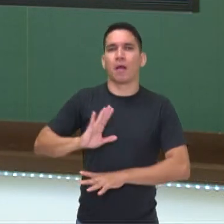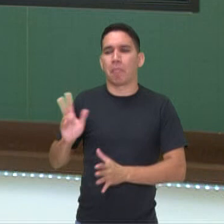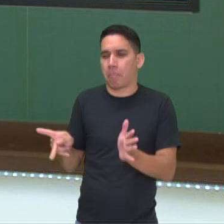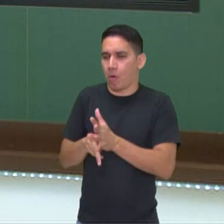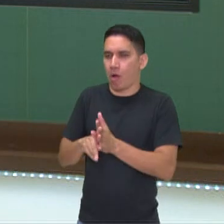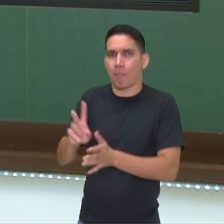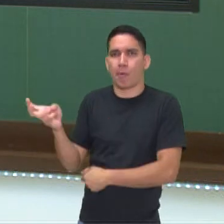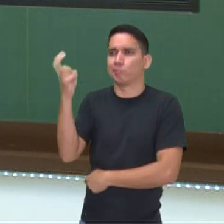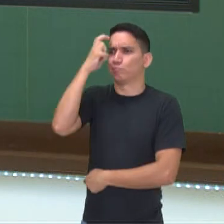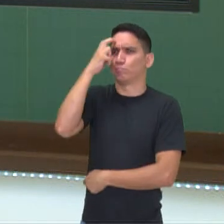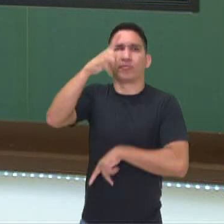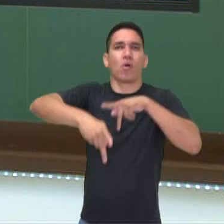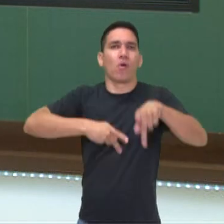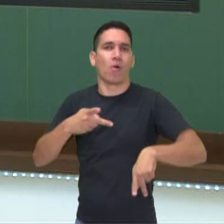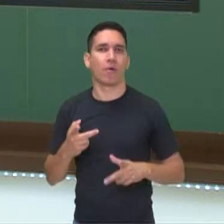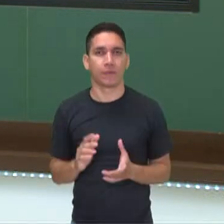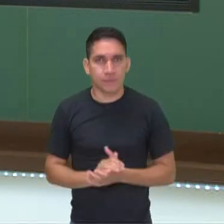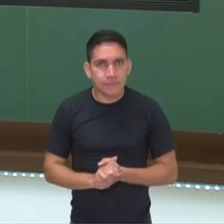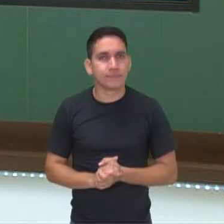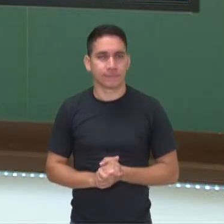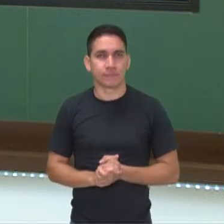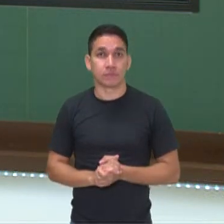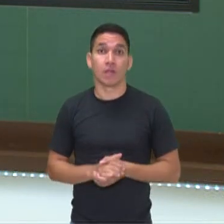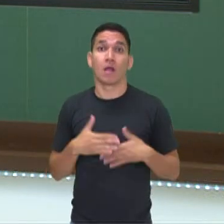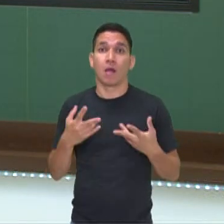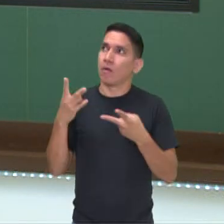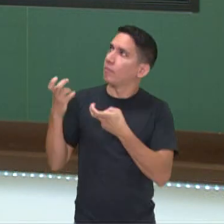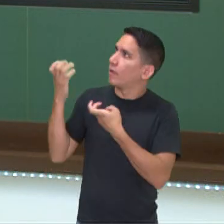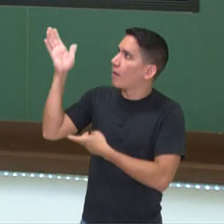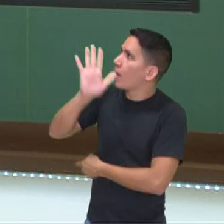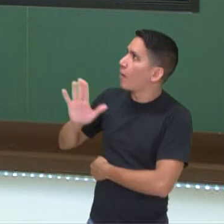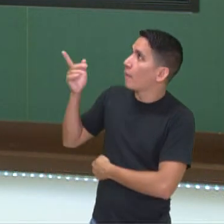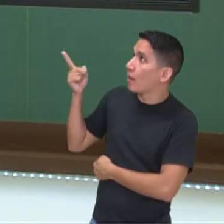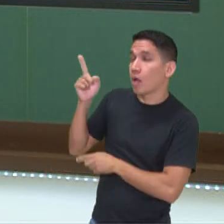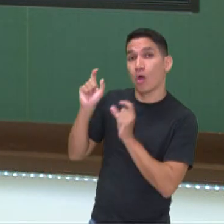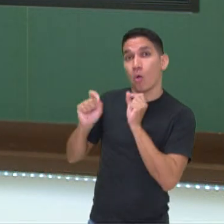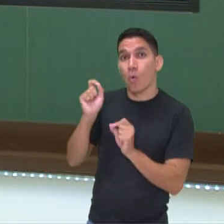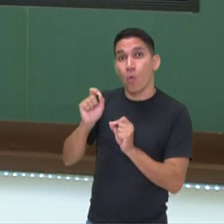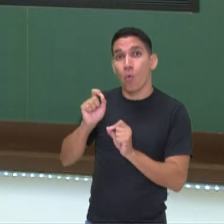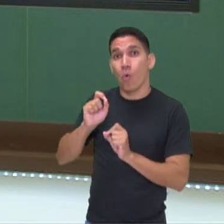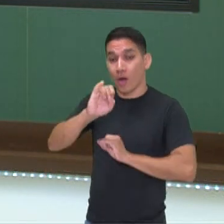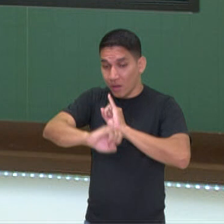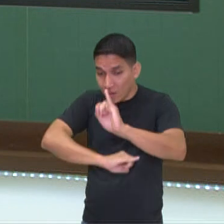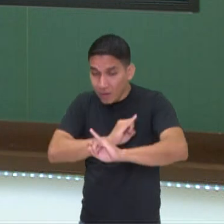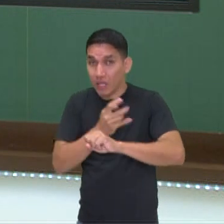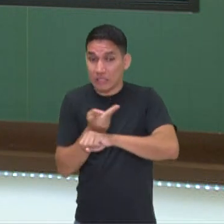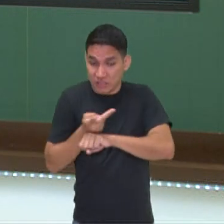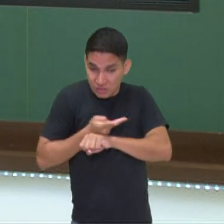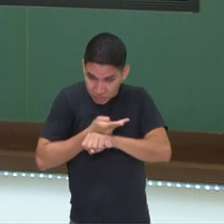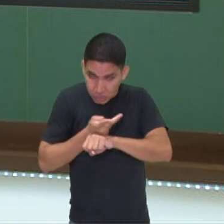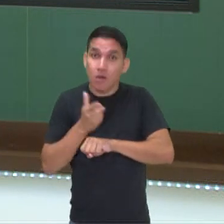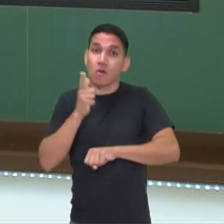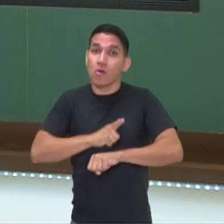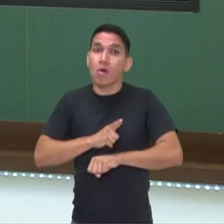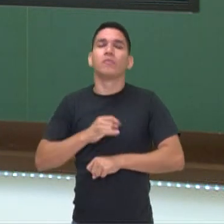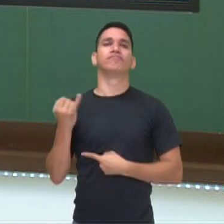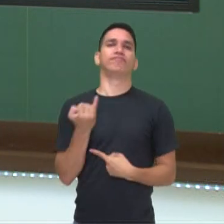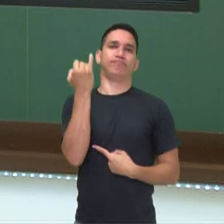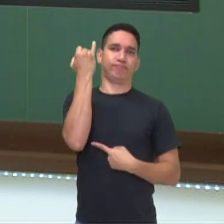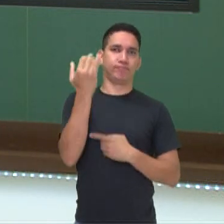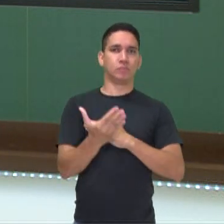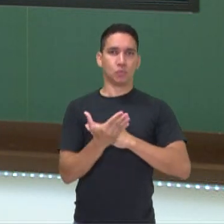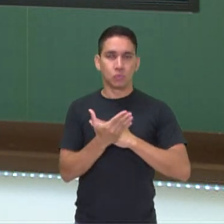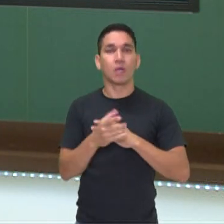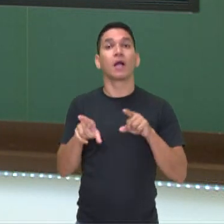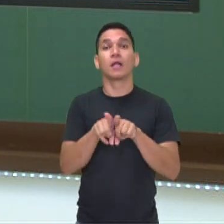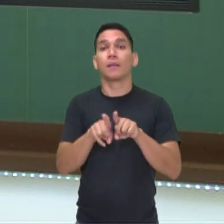cultura popular. Então a gente consegue por essa imagem perceber a importância dessas ferramentas de busca, mas também é importante termos